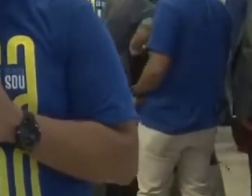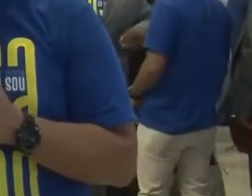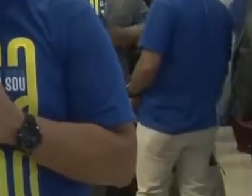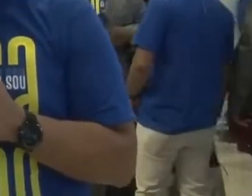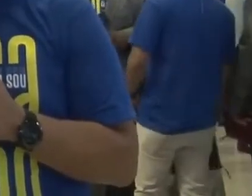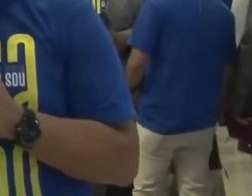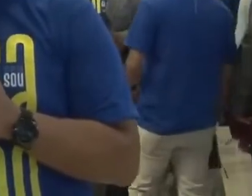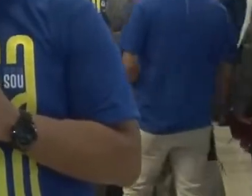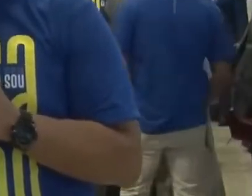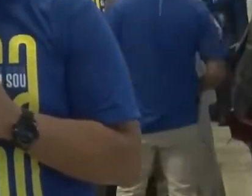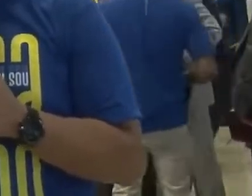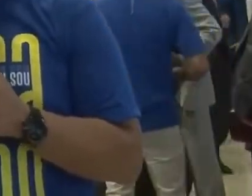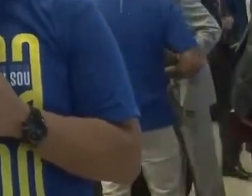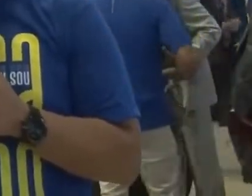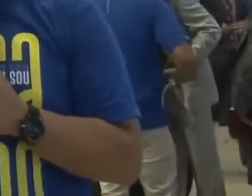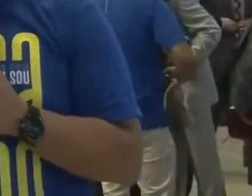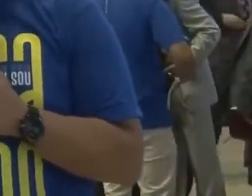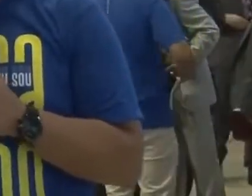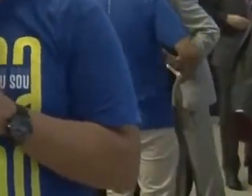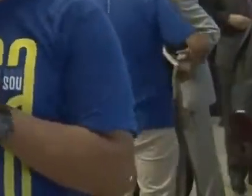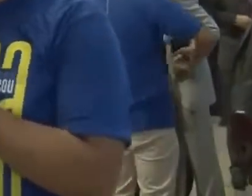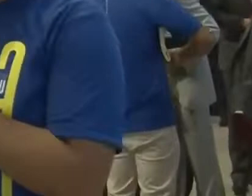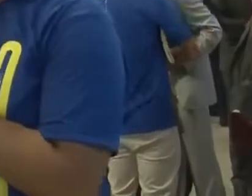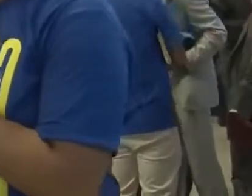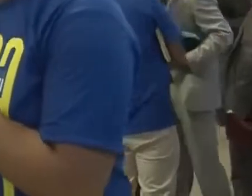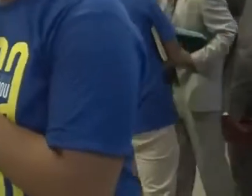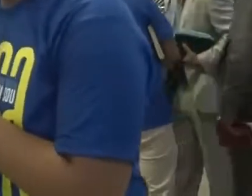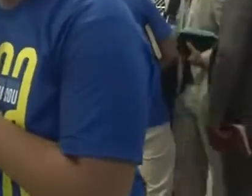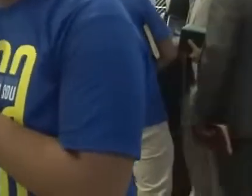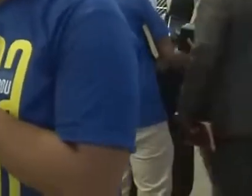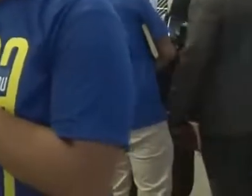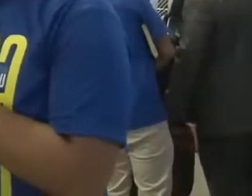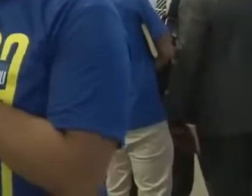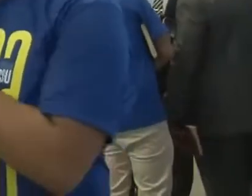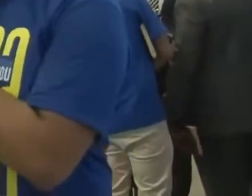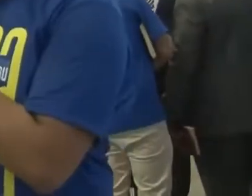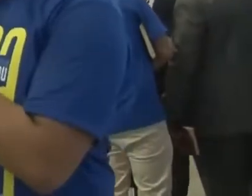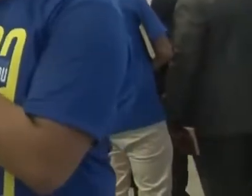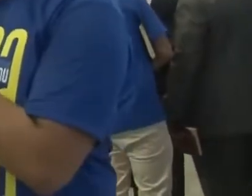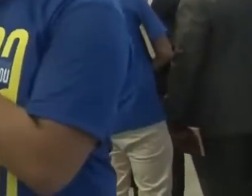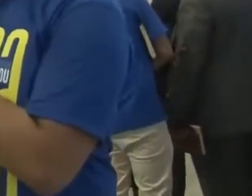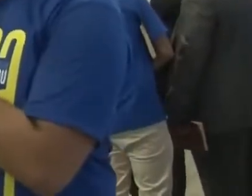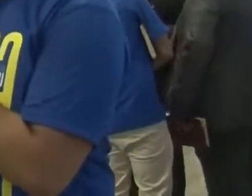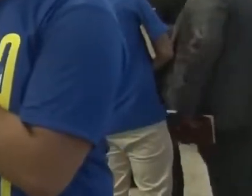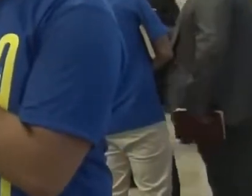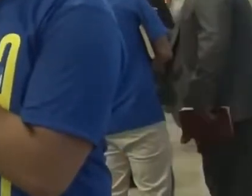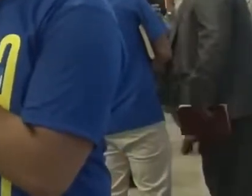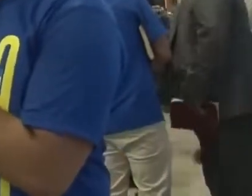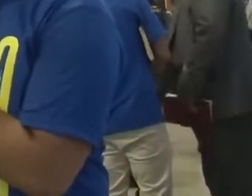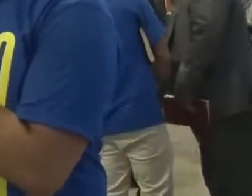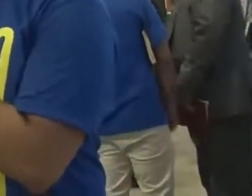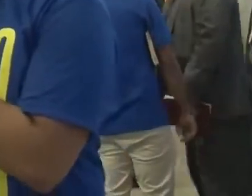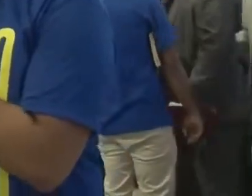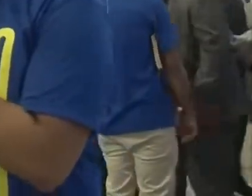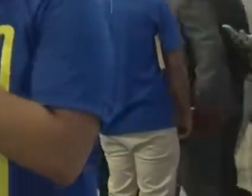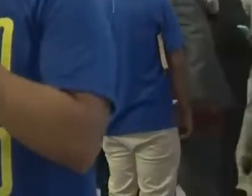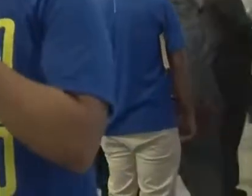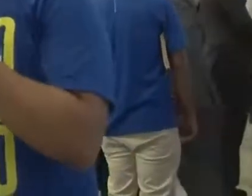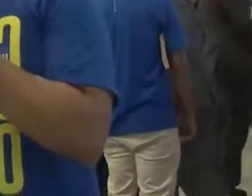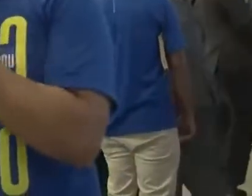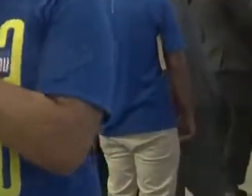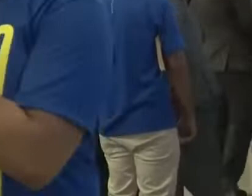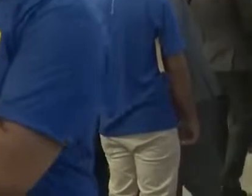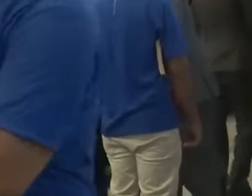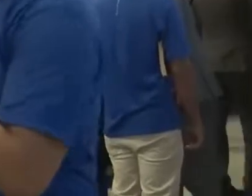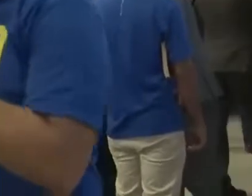é servir aqui na Uma Década, servir no Grande Tempo. Eu entrevistei um irmão que ele está desde a inauguração do Grande Glória Tempo. Glória a Deus, ele é que segurança. Que benção.